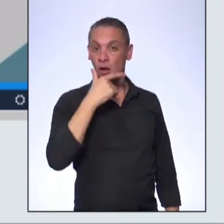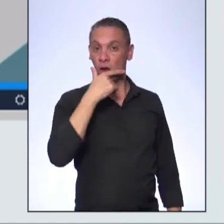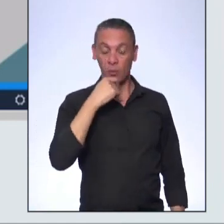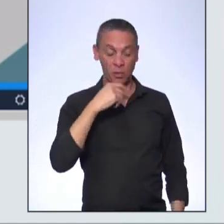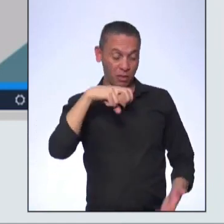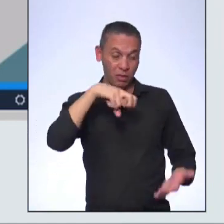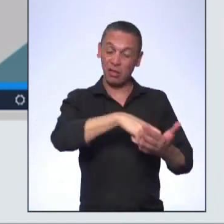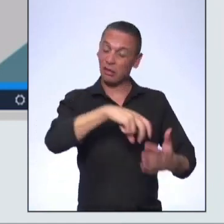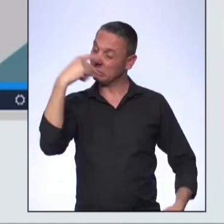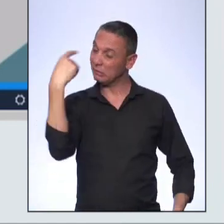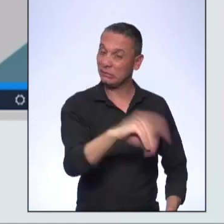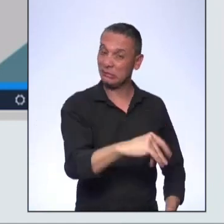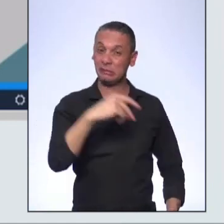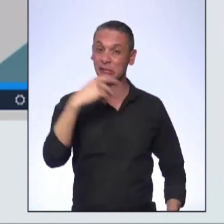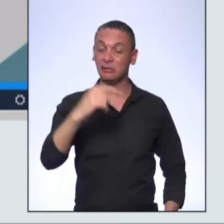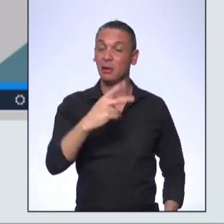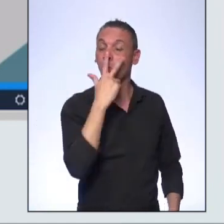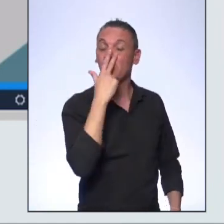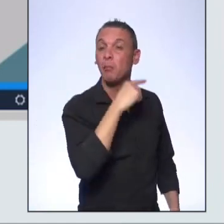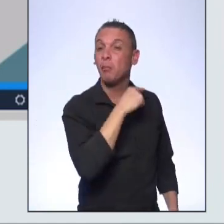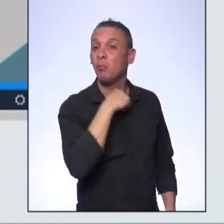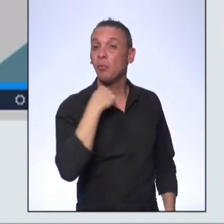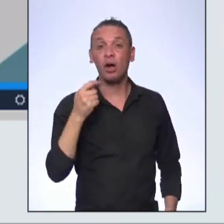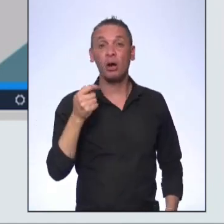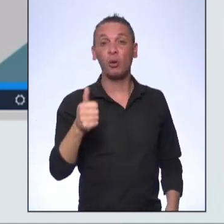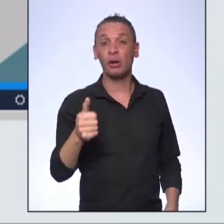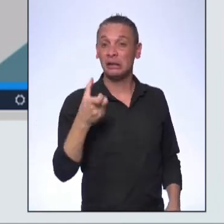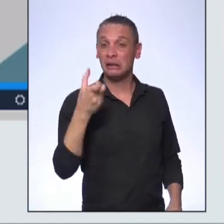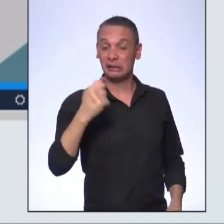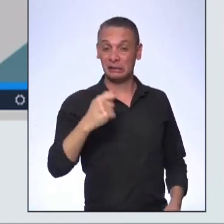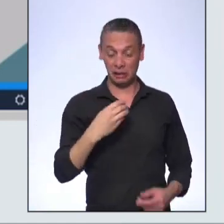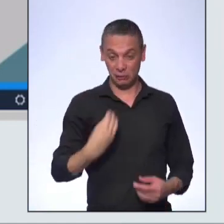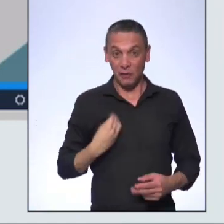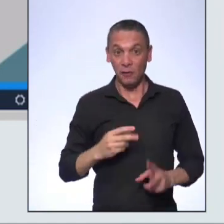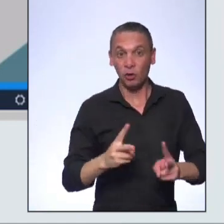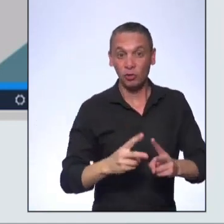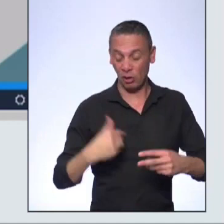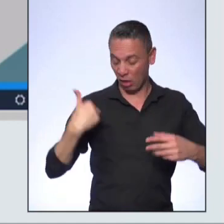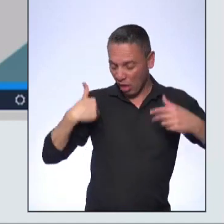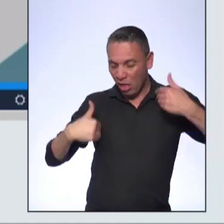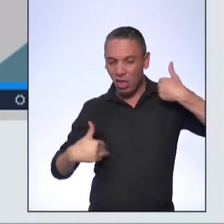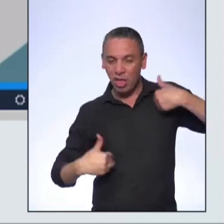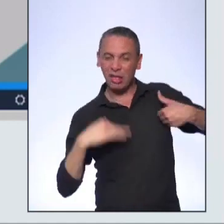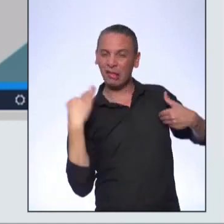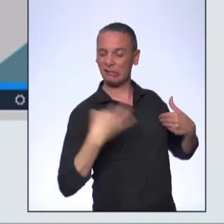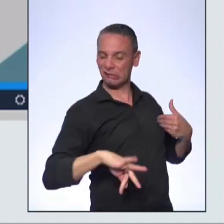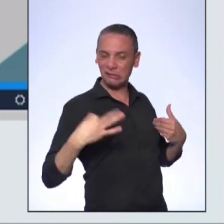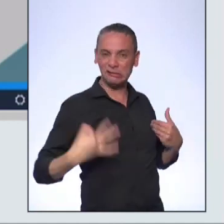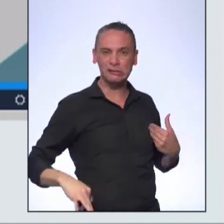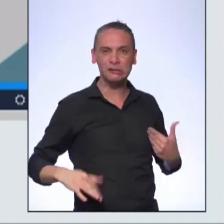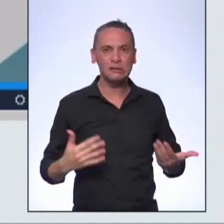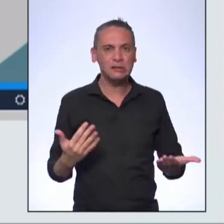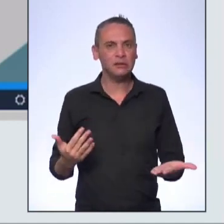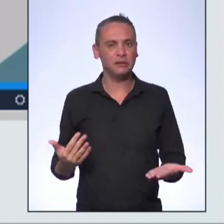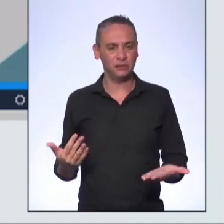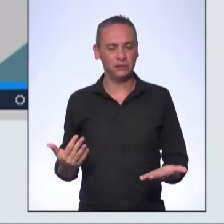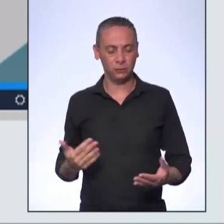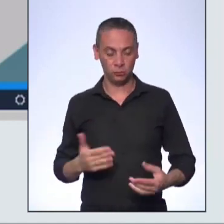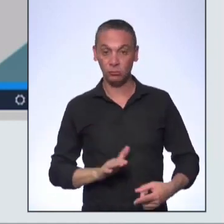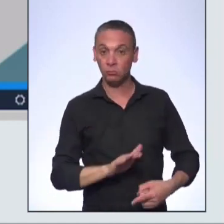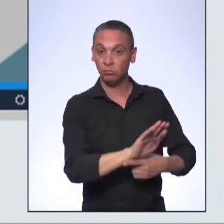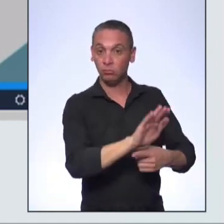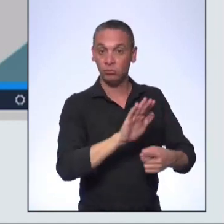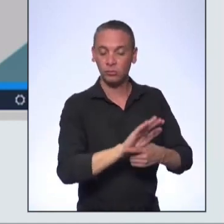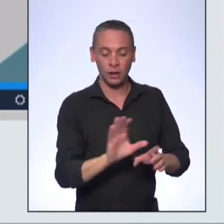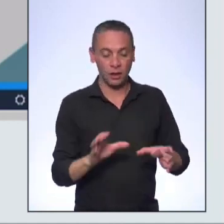condenado à morte e, caso sobrevivesse, estaria com seu corpo completamente dilacerado. Em defesa do companheiro,